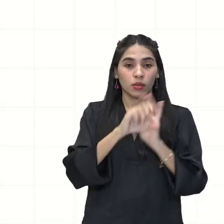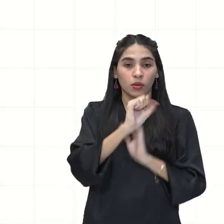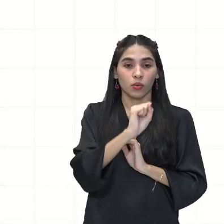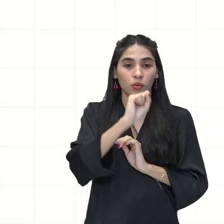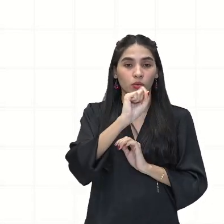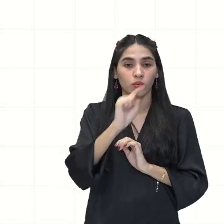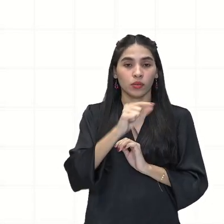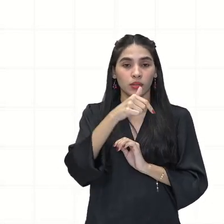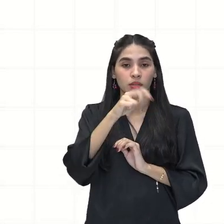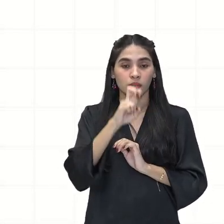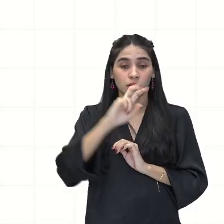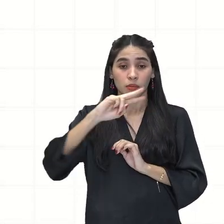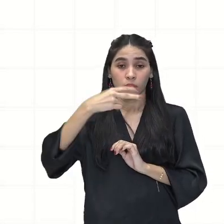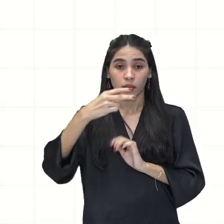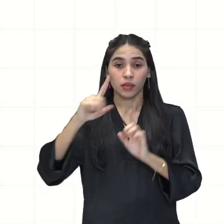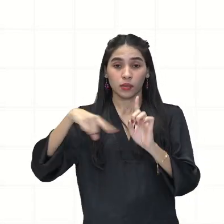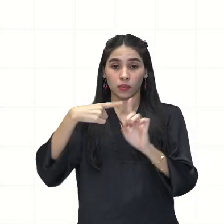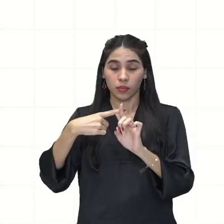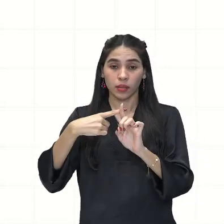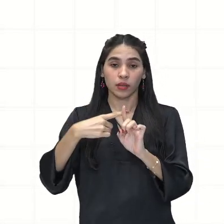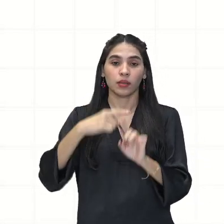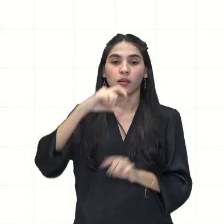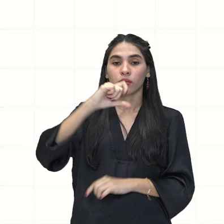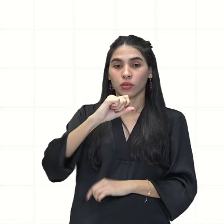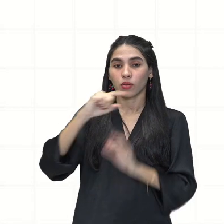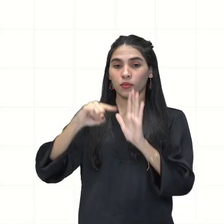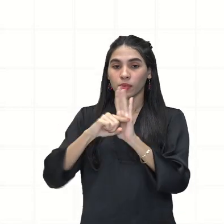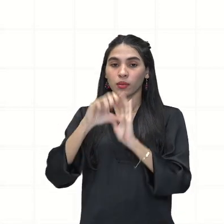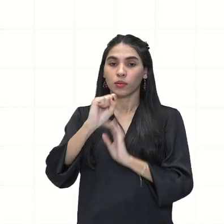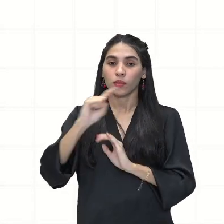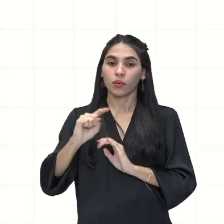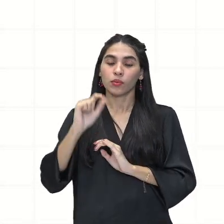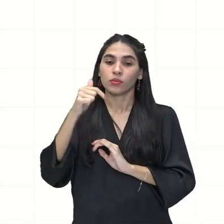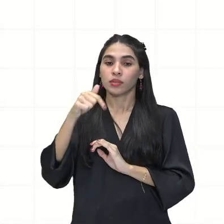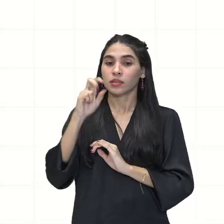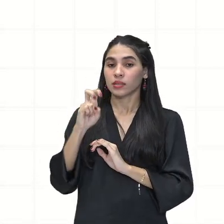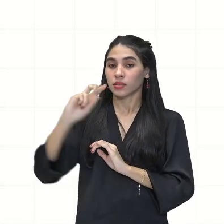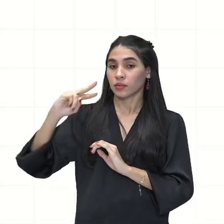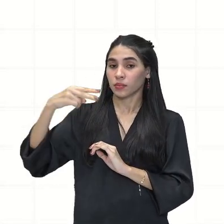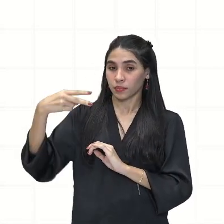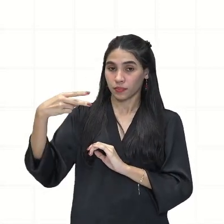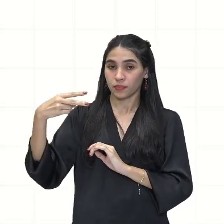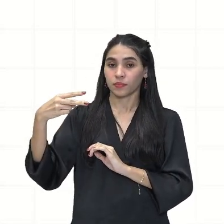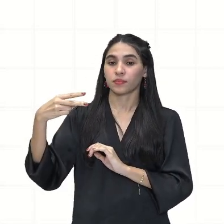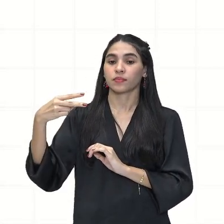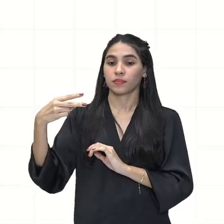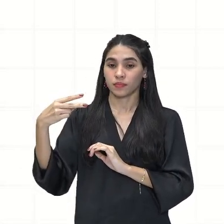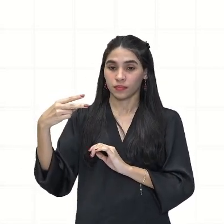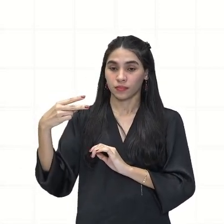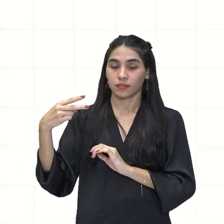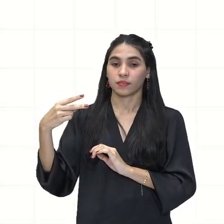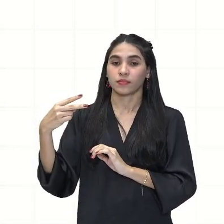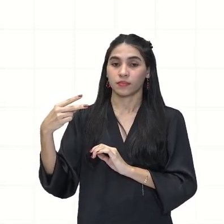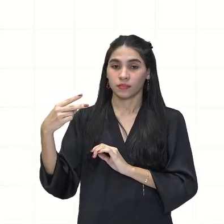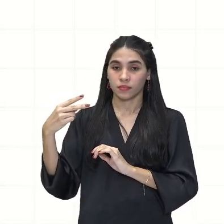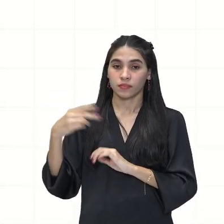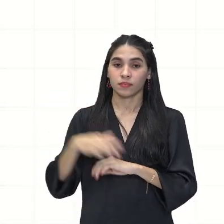8,75 ao quadrado. Segunda nota, menos 9 menos a média, que